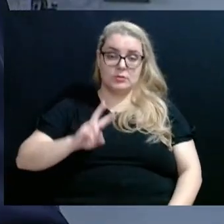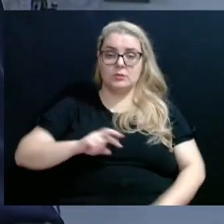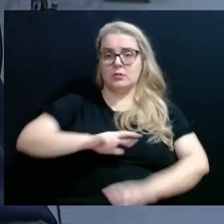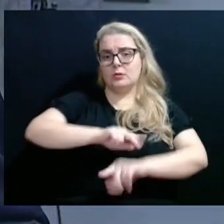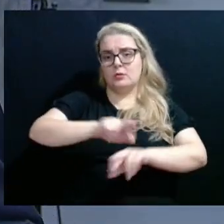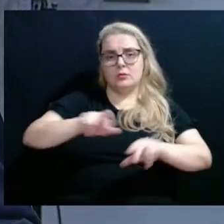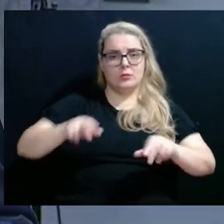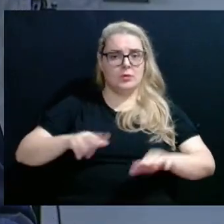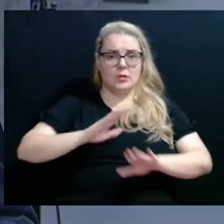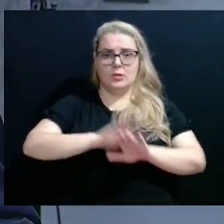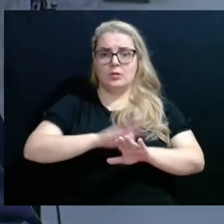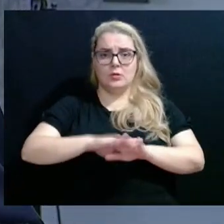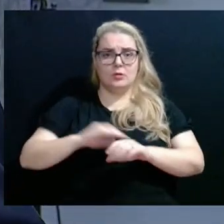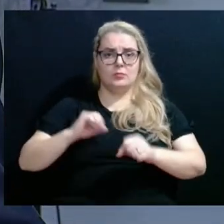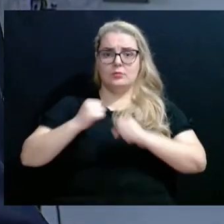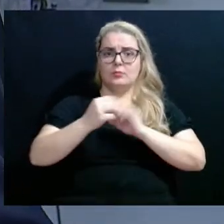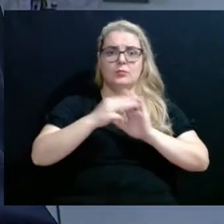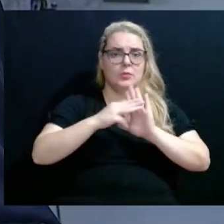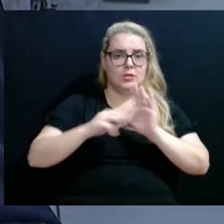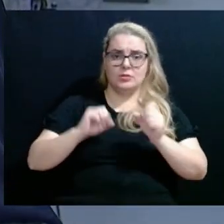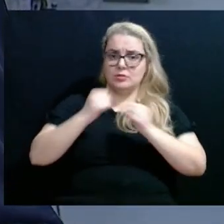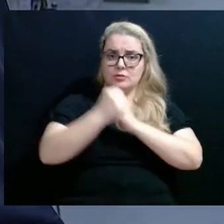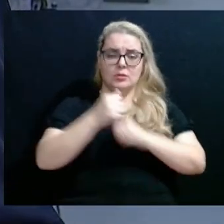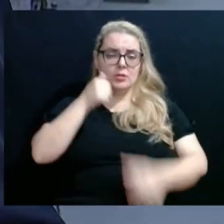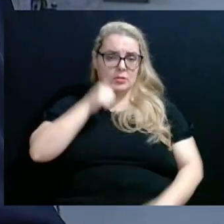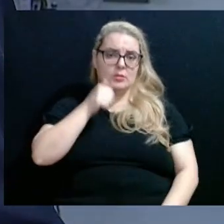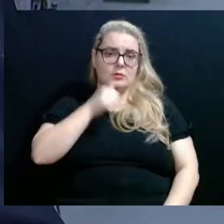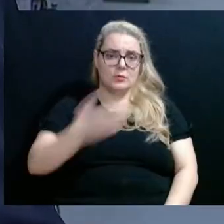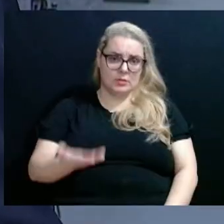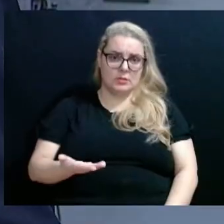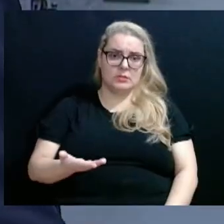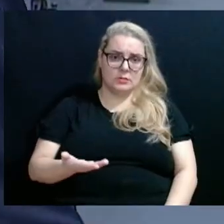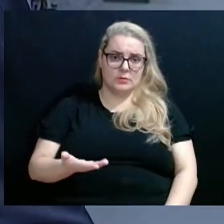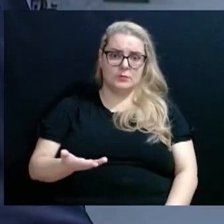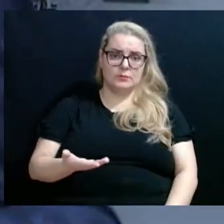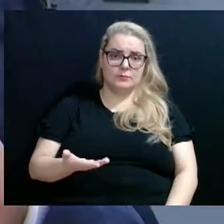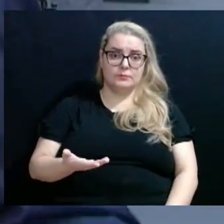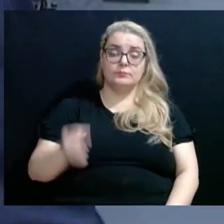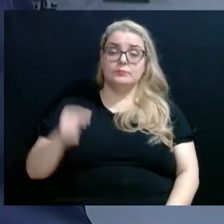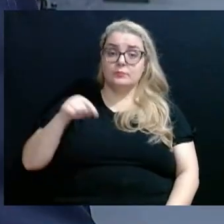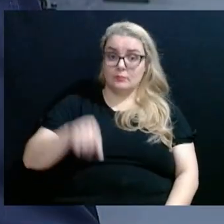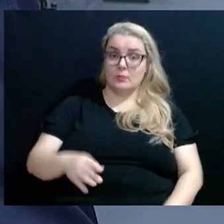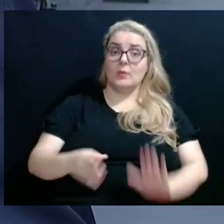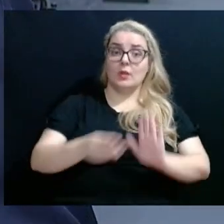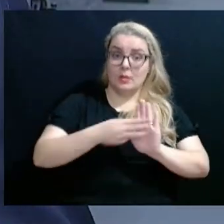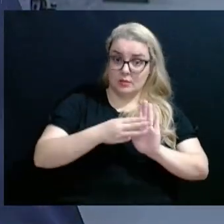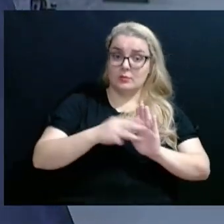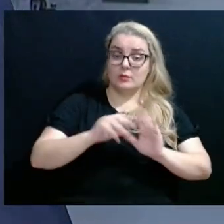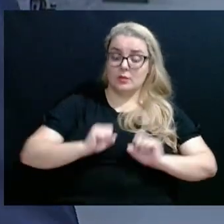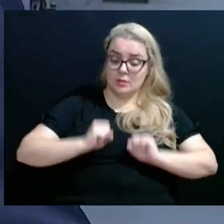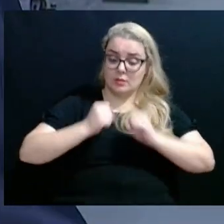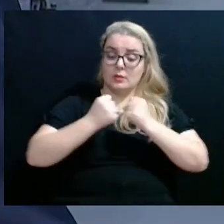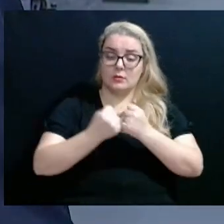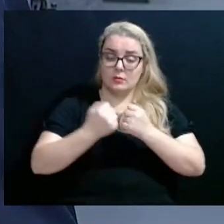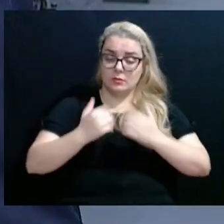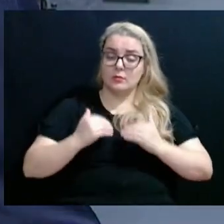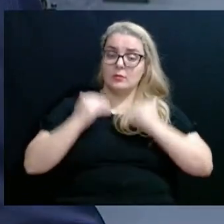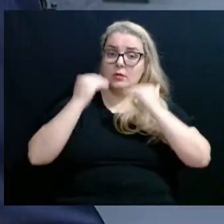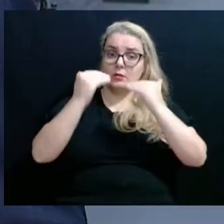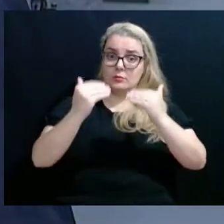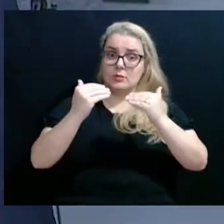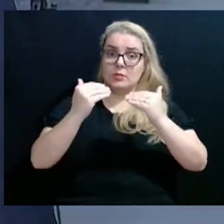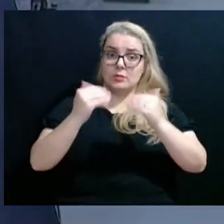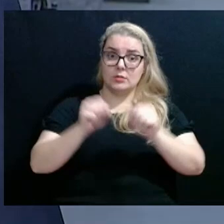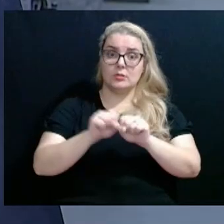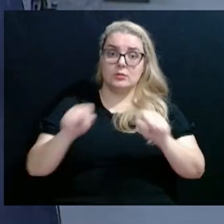de proteção das mulheres, E essa medida visa reforçar esse sistema